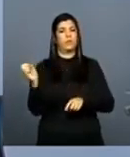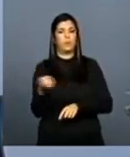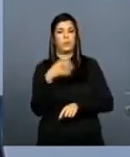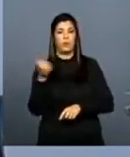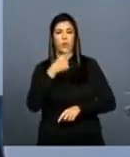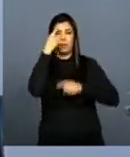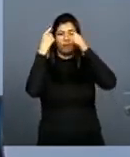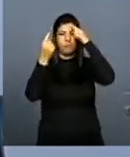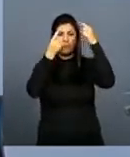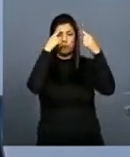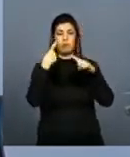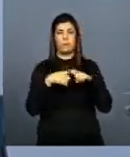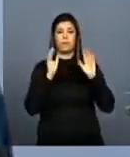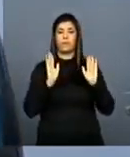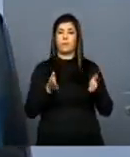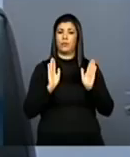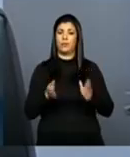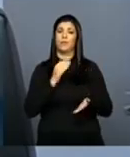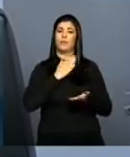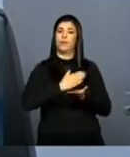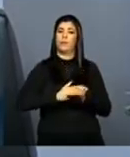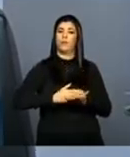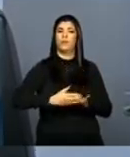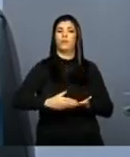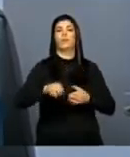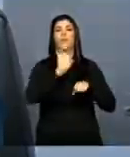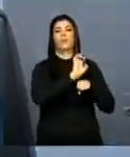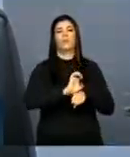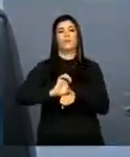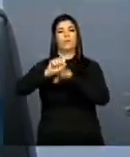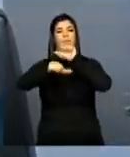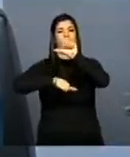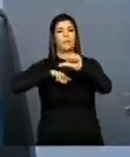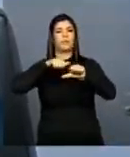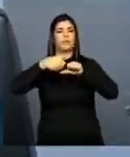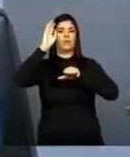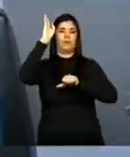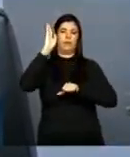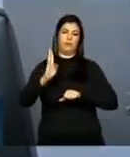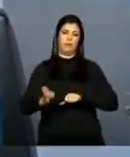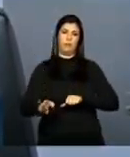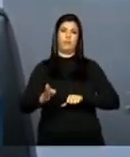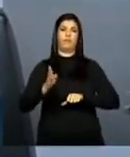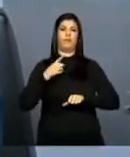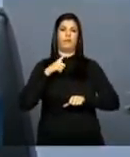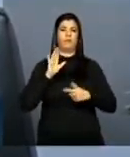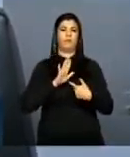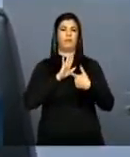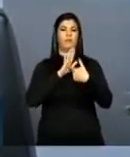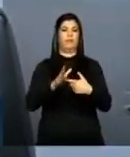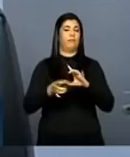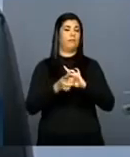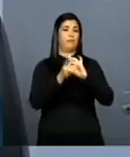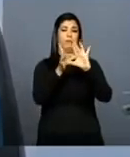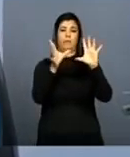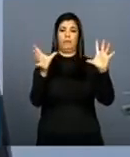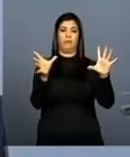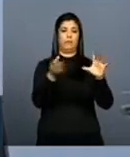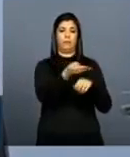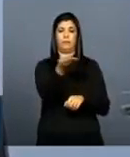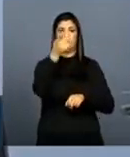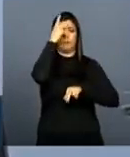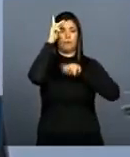inovação, porque tinha se construído um Estado, dado um cavalo de pau no Estado brasileiro, colocando ele à disposição do